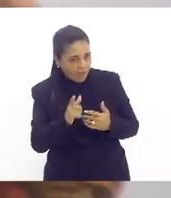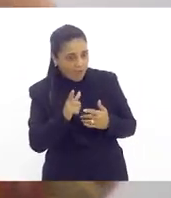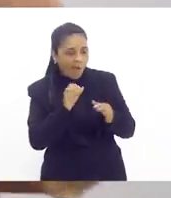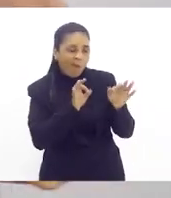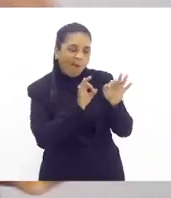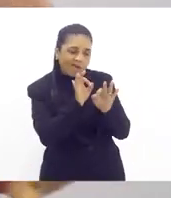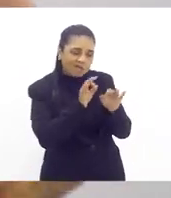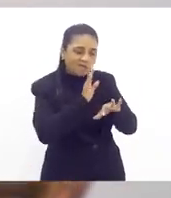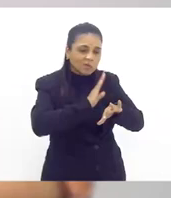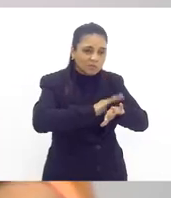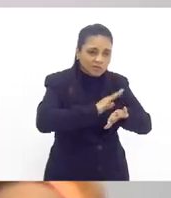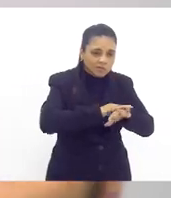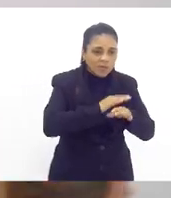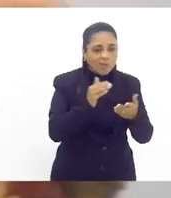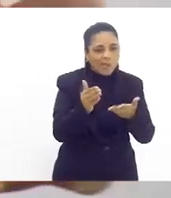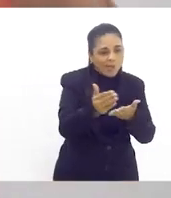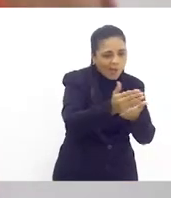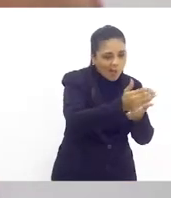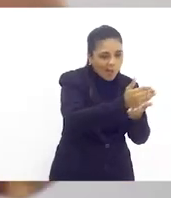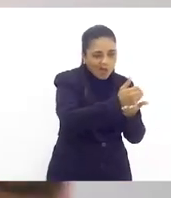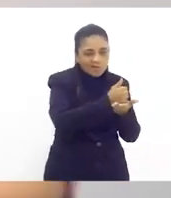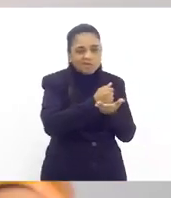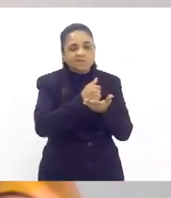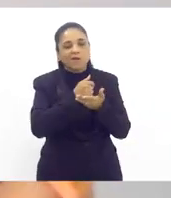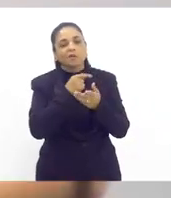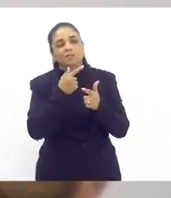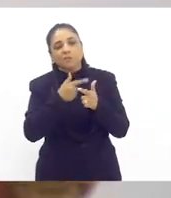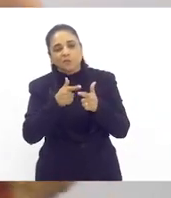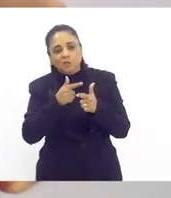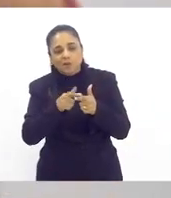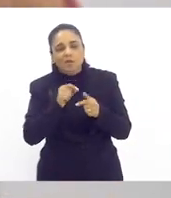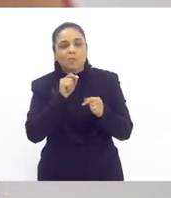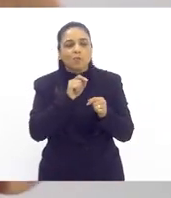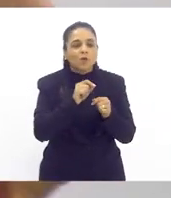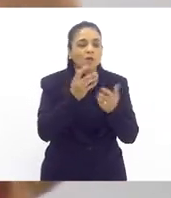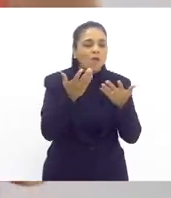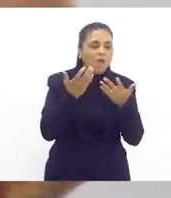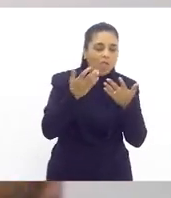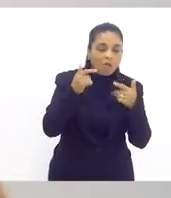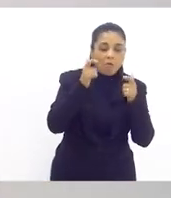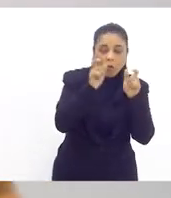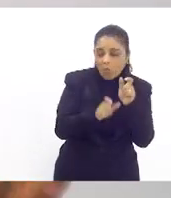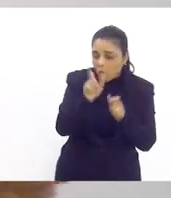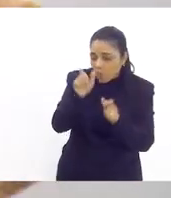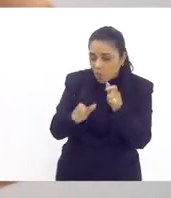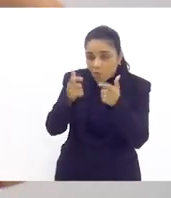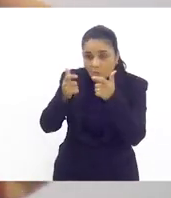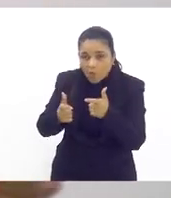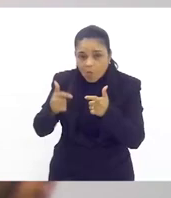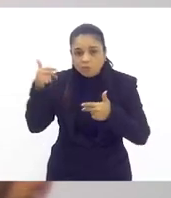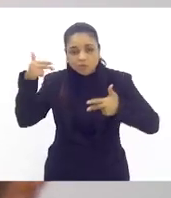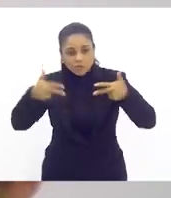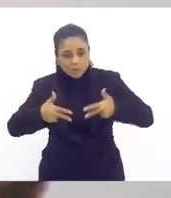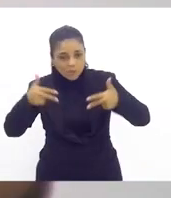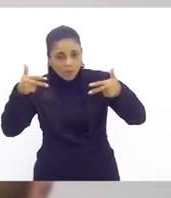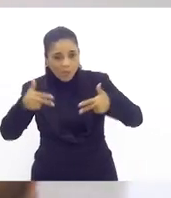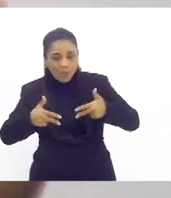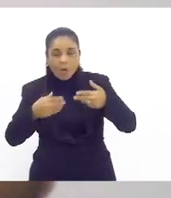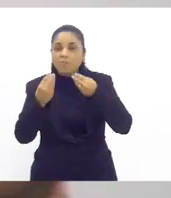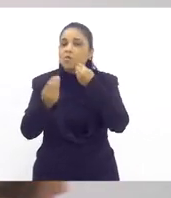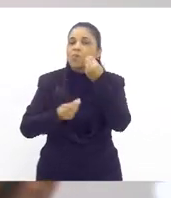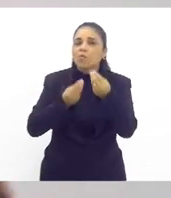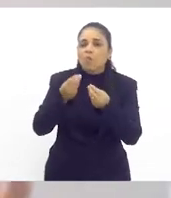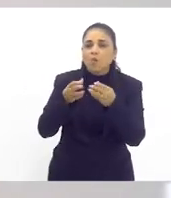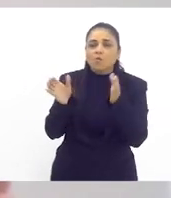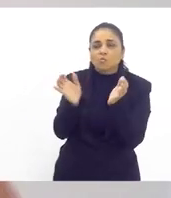organização de demanda entenderam aonde estão esses meninos do hip hop Onde estão essas pessoas como é que a gente vai conseguir fazer